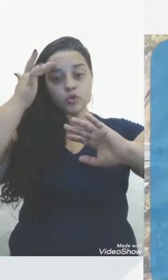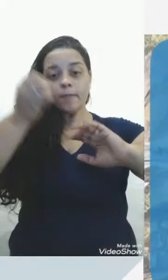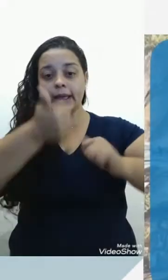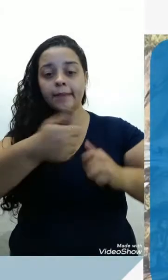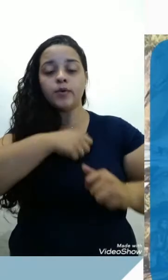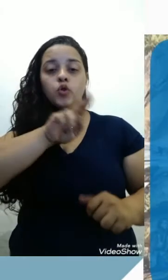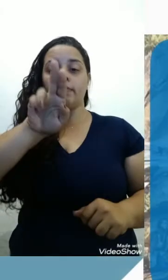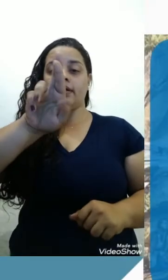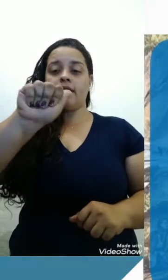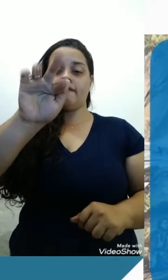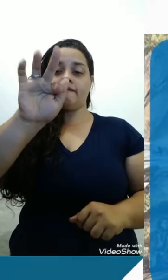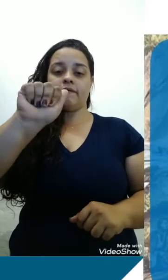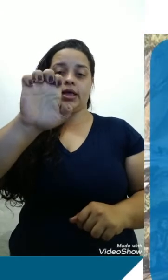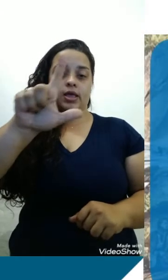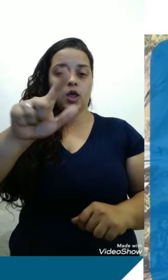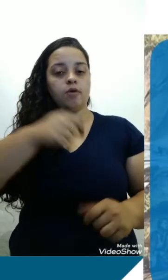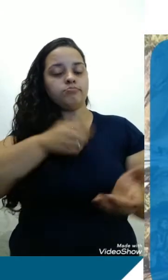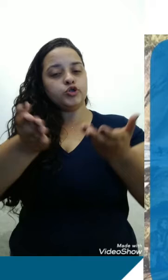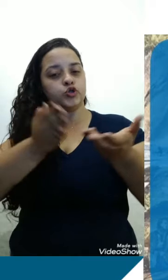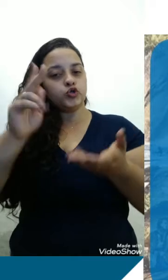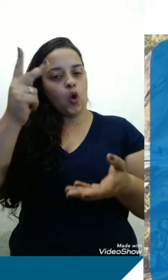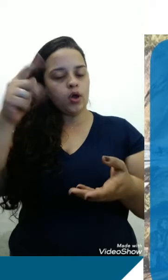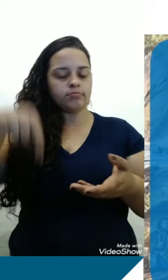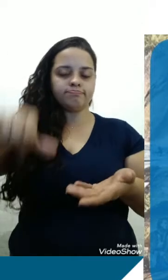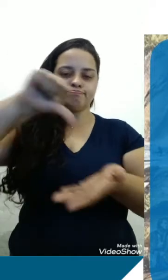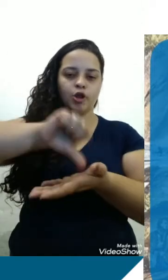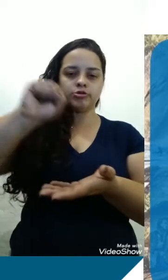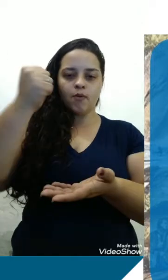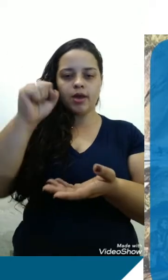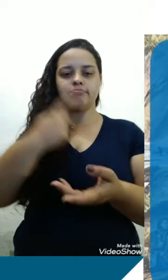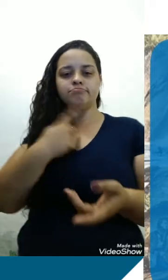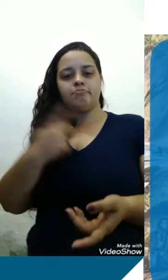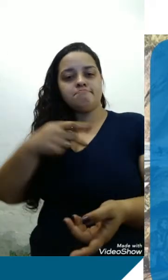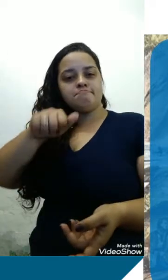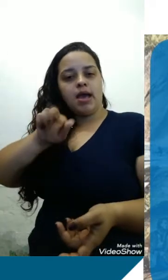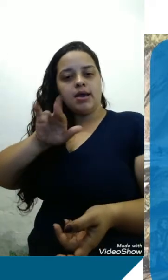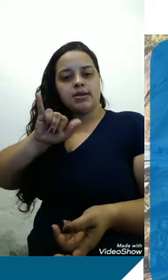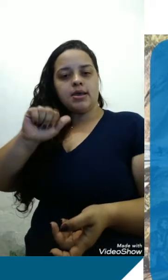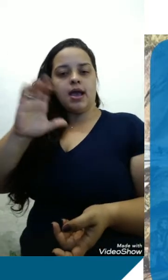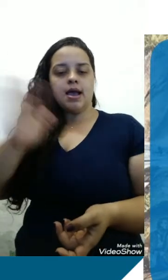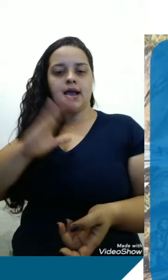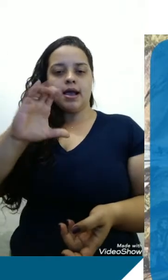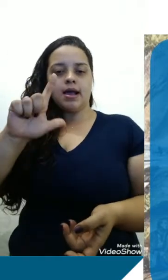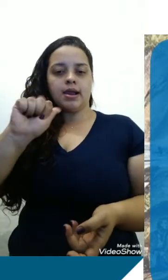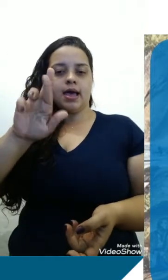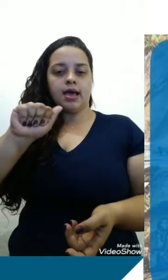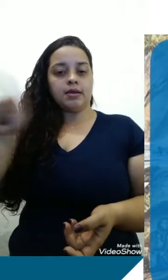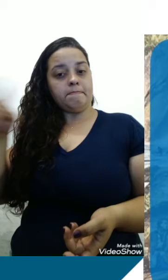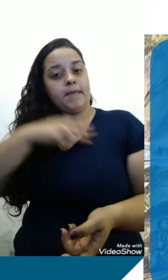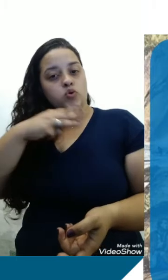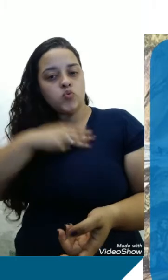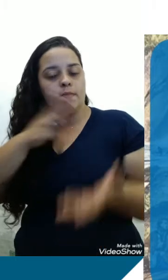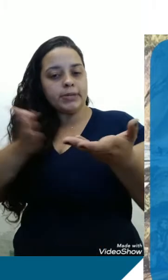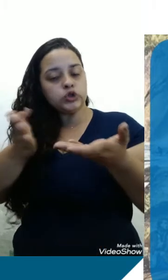Fala aí pessoal, tudo bem? Meu nome é Rafael, sou mediador de História do Polo de Saquarema. Eu e a mediadora Maria Clara, do Polo de Madureira, preparamos